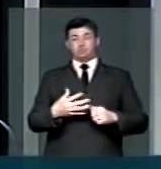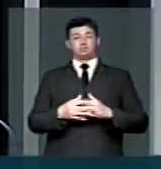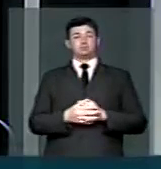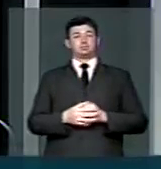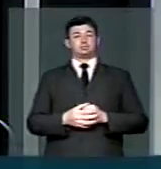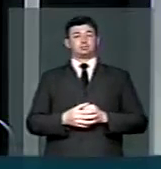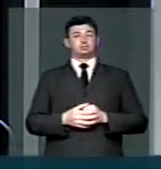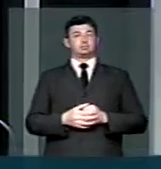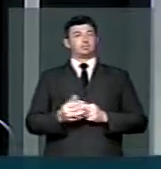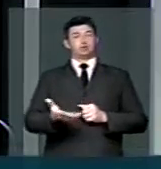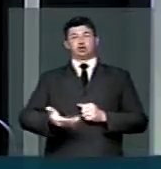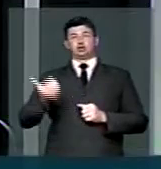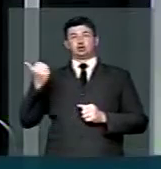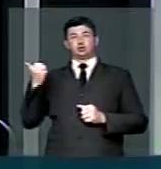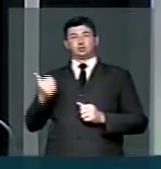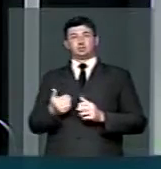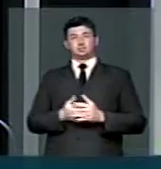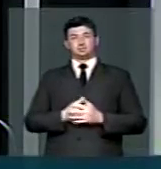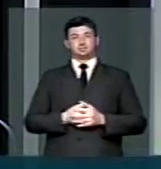comportamento fossem revogados.